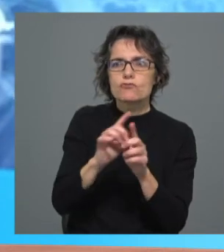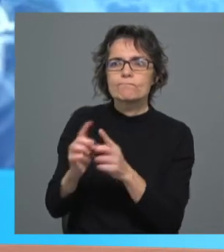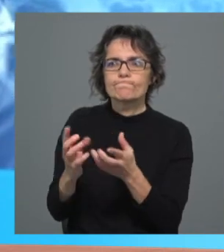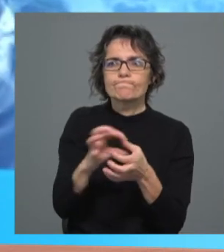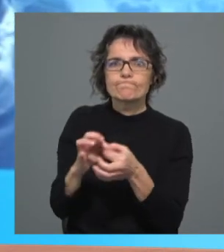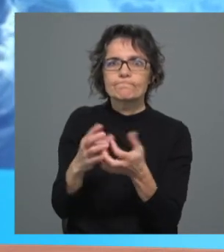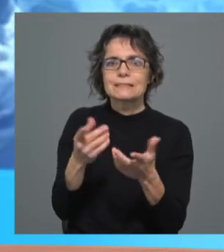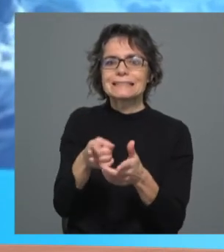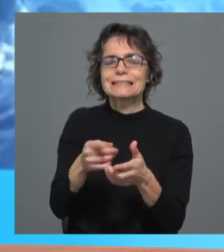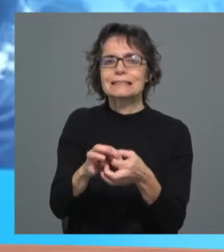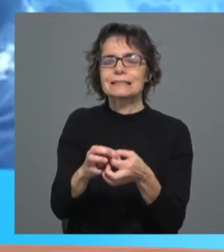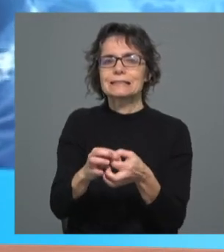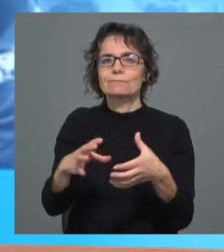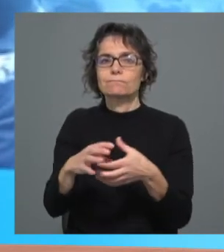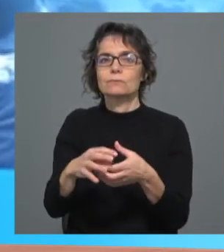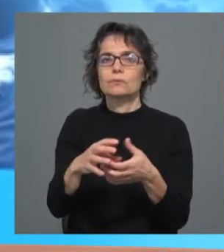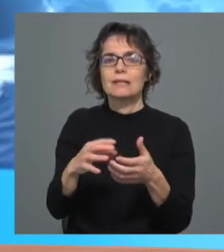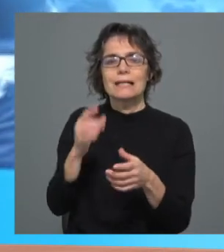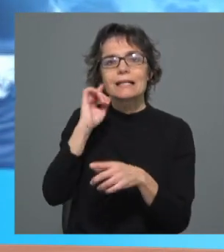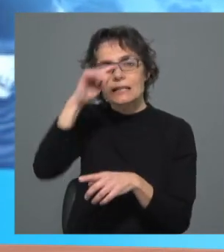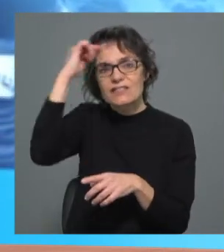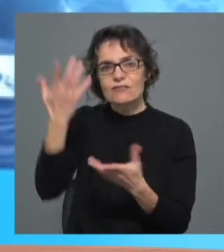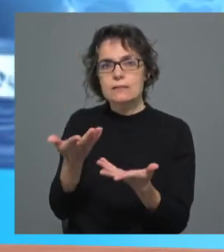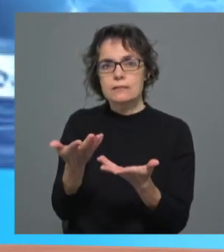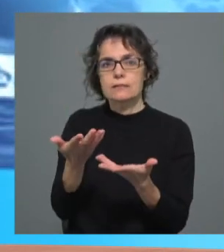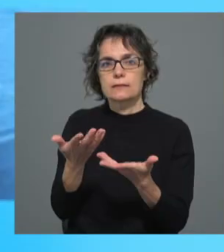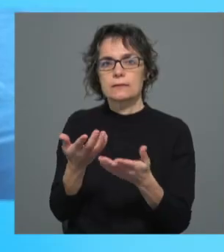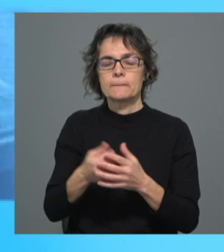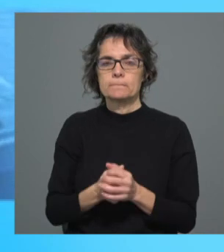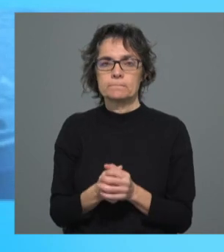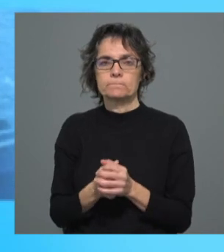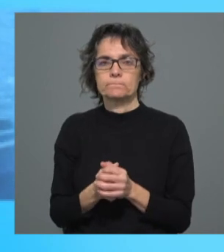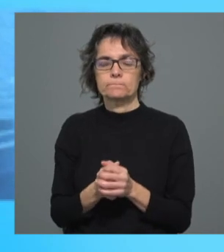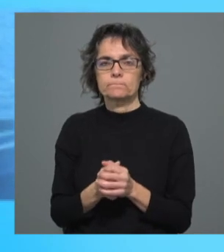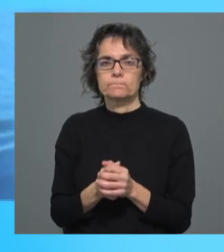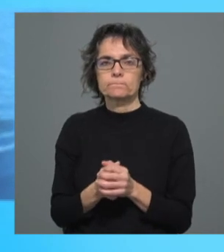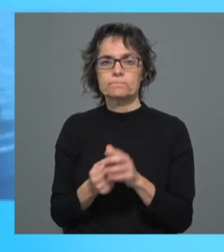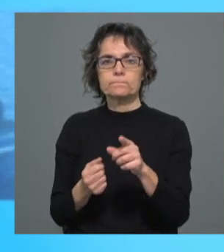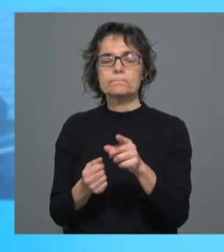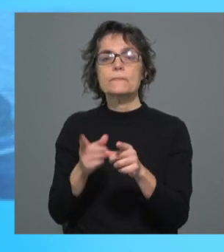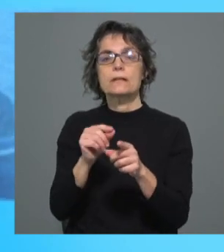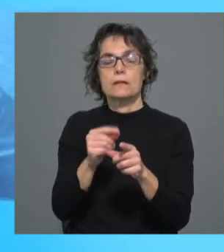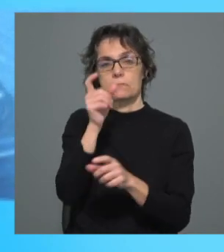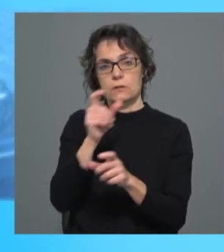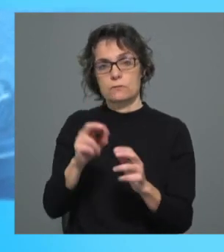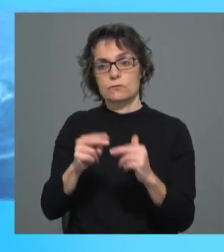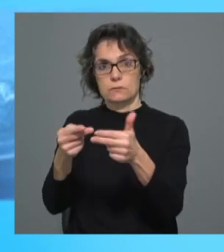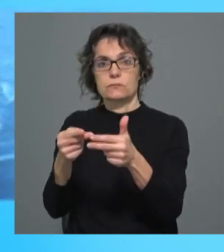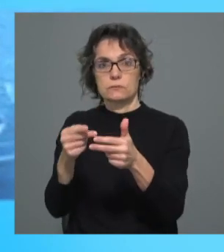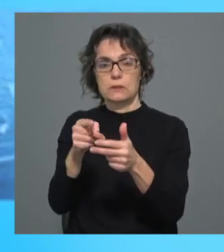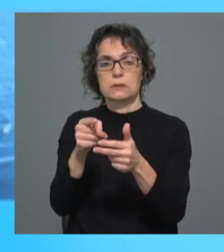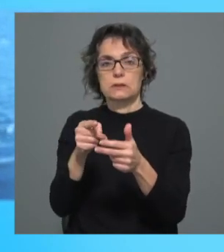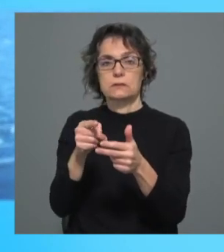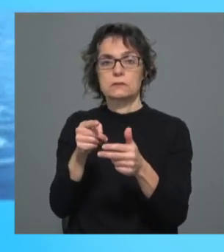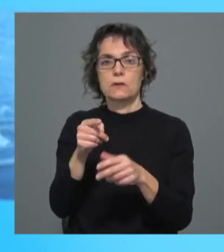viverem em comunhão, viverem juntas. Para além disso, o problema dos deslocados também, que